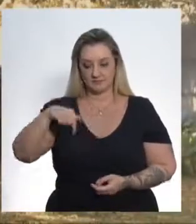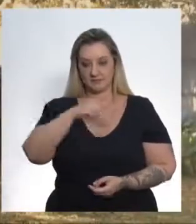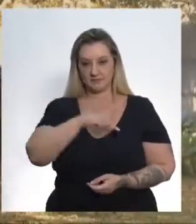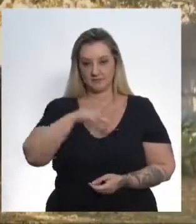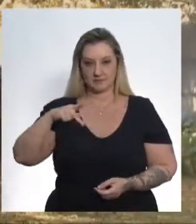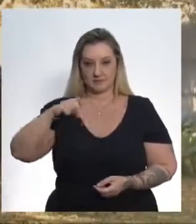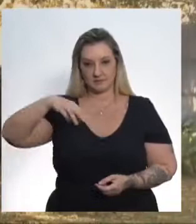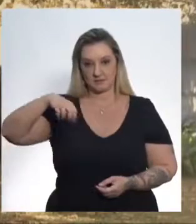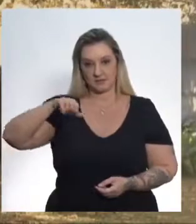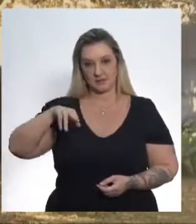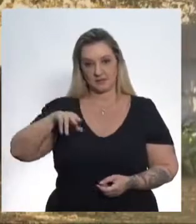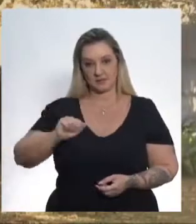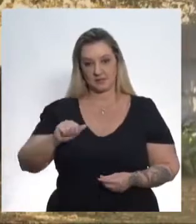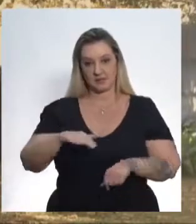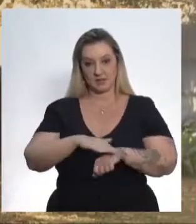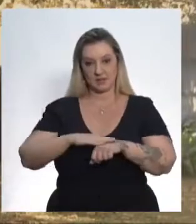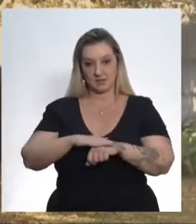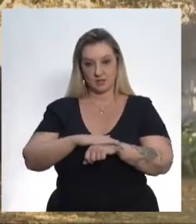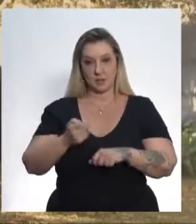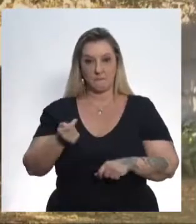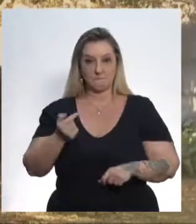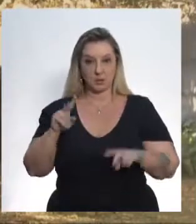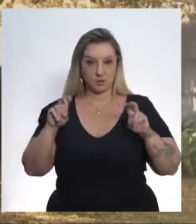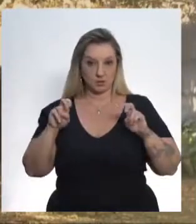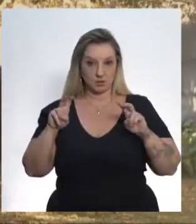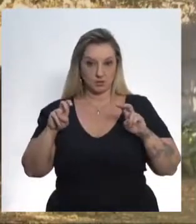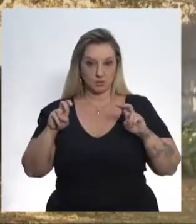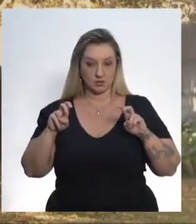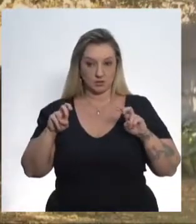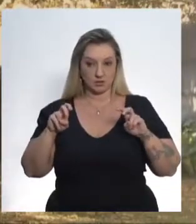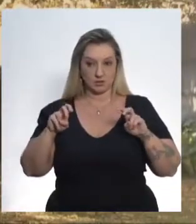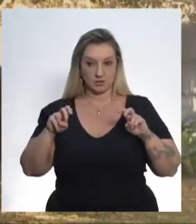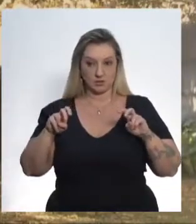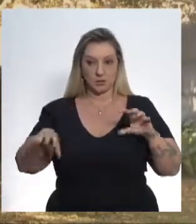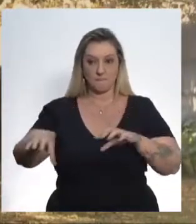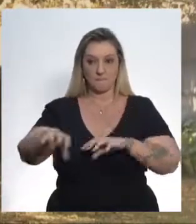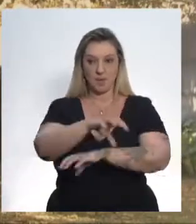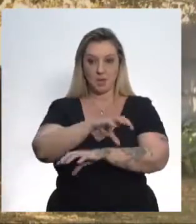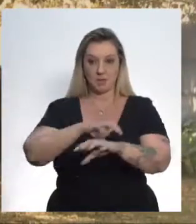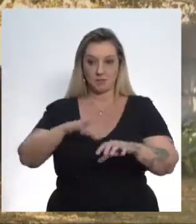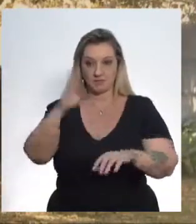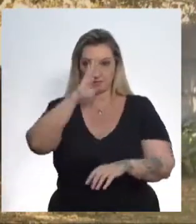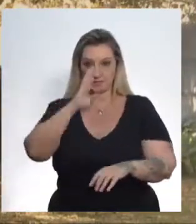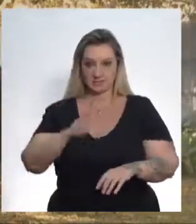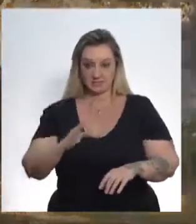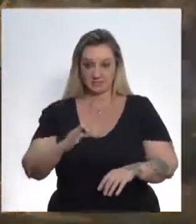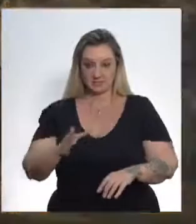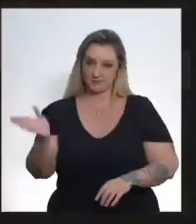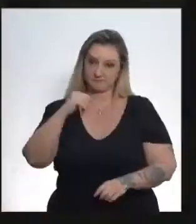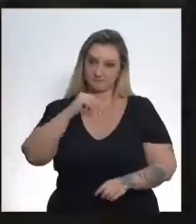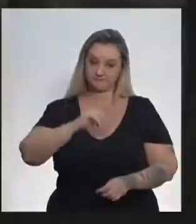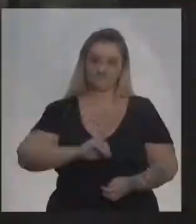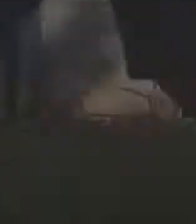Mariana. Hoje eu vim conversar um pouquinho com vocês sobre os biomas brasileiros. Vamos lá?